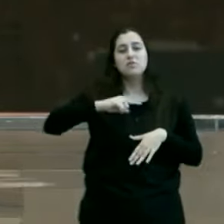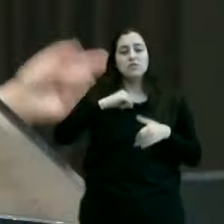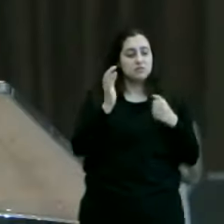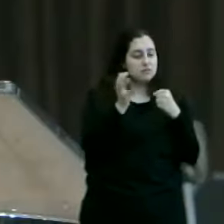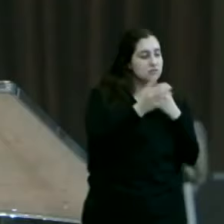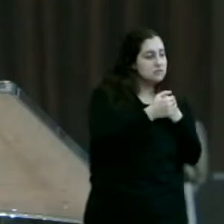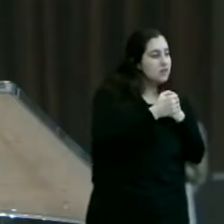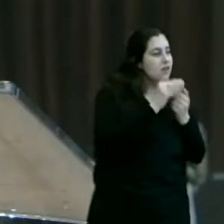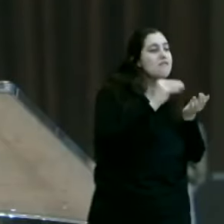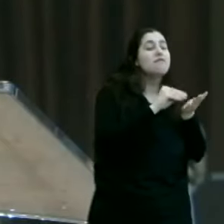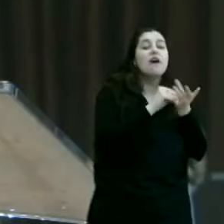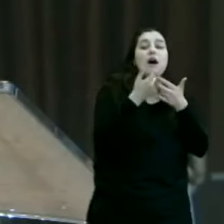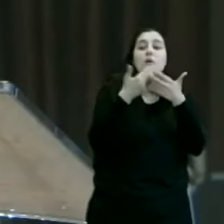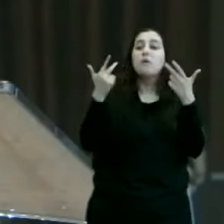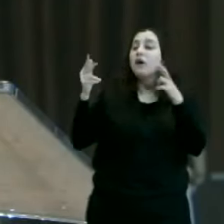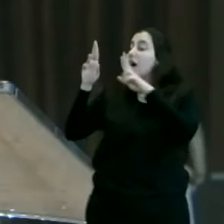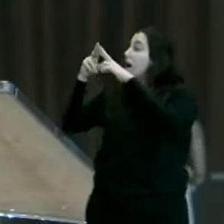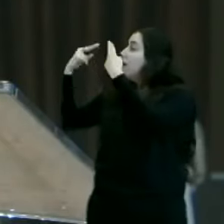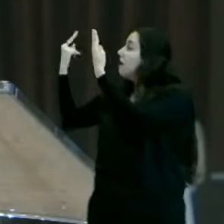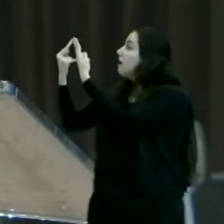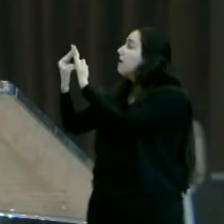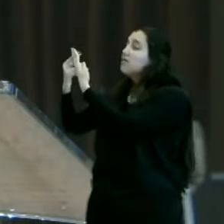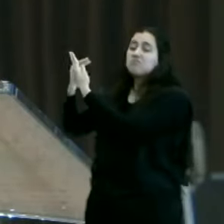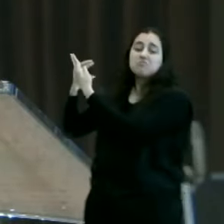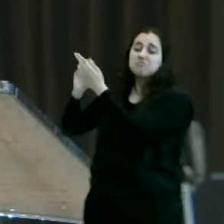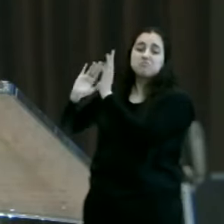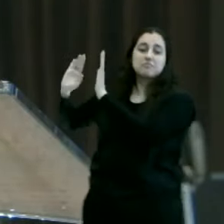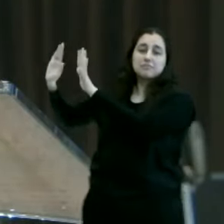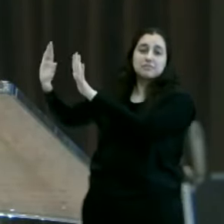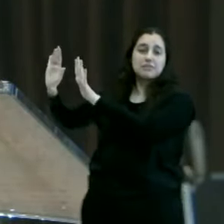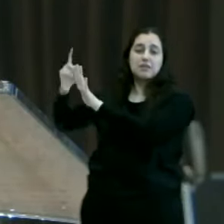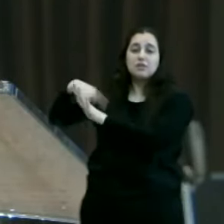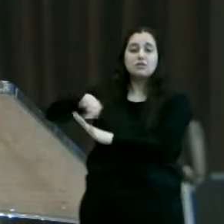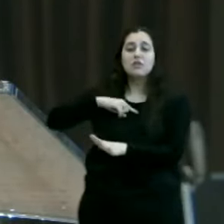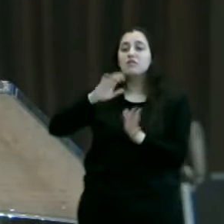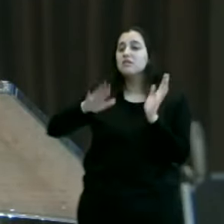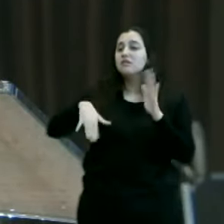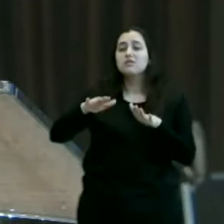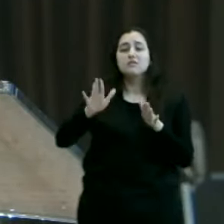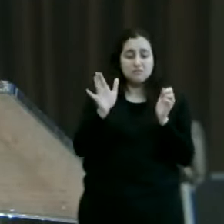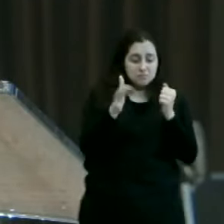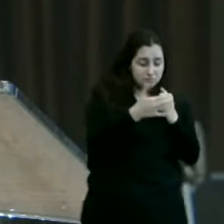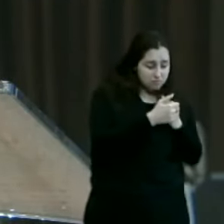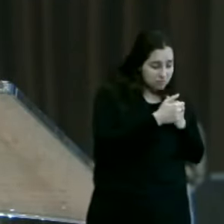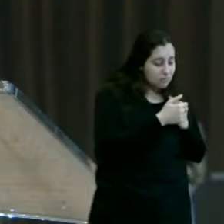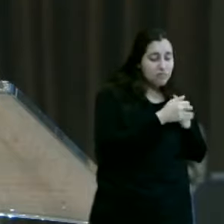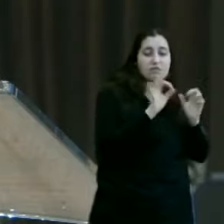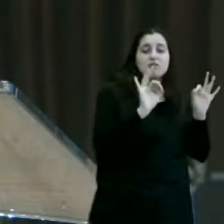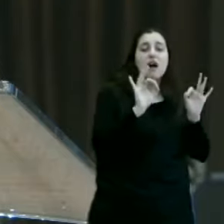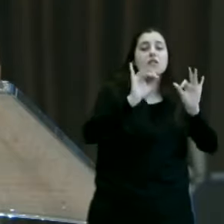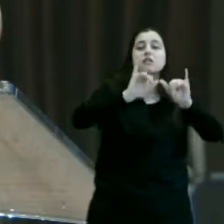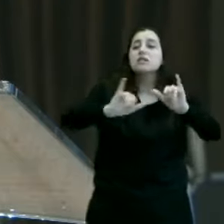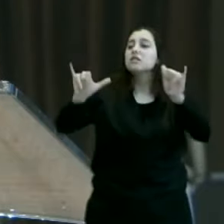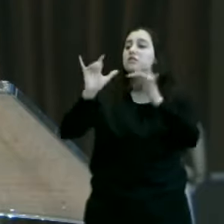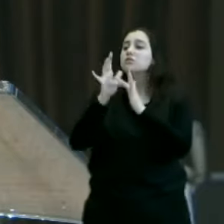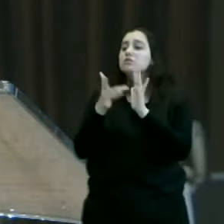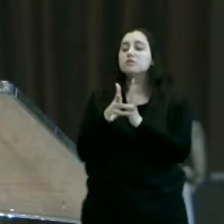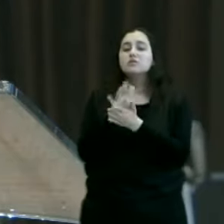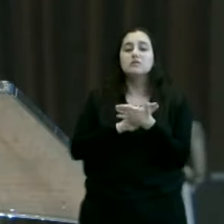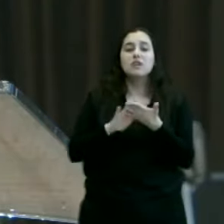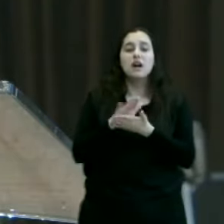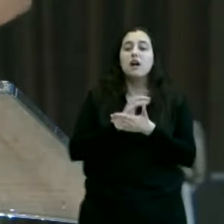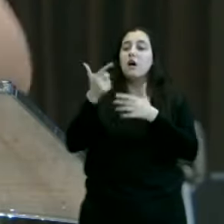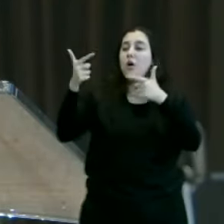os princípios do reino de Deus. Nós nos escondemos e não permitimos que os ambientes sejam transformados, que